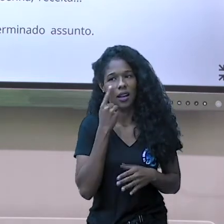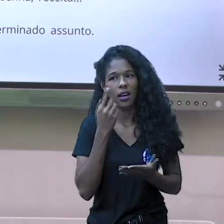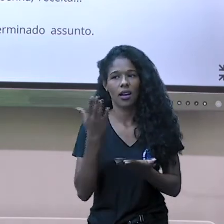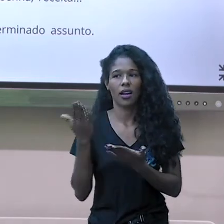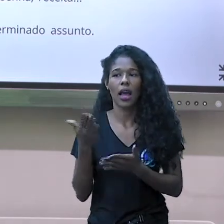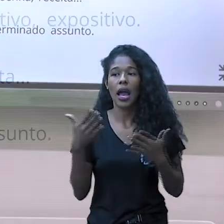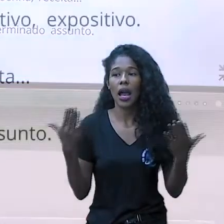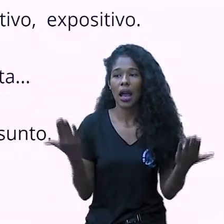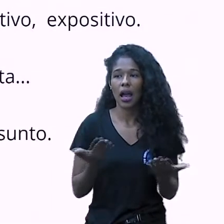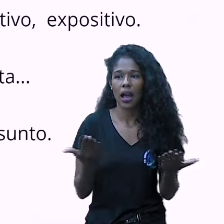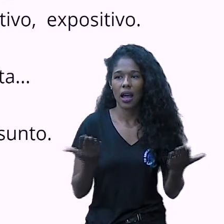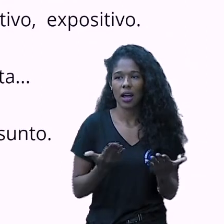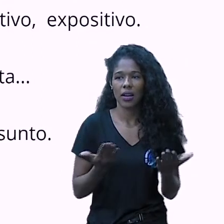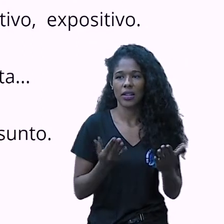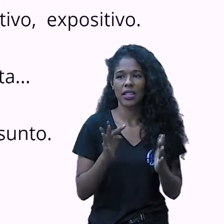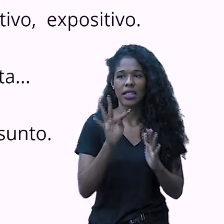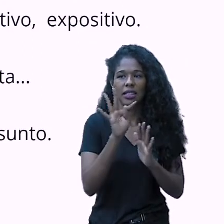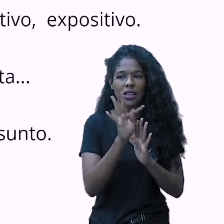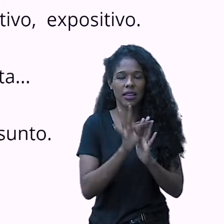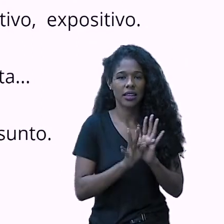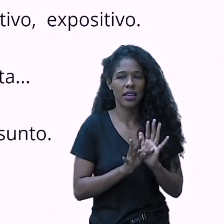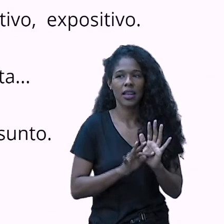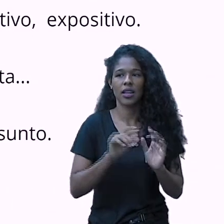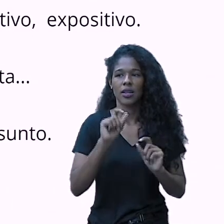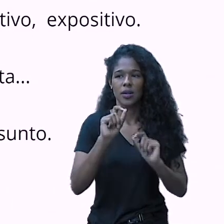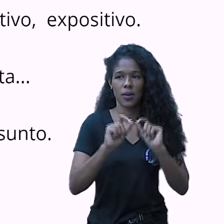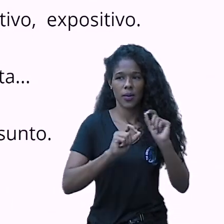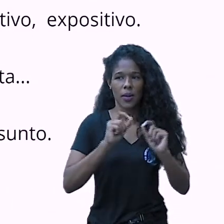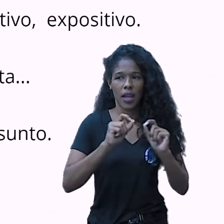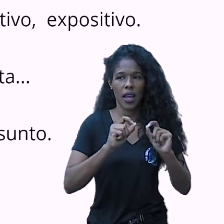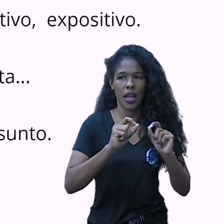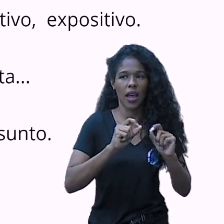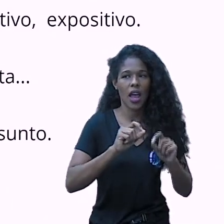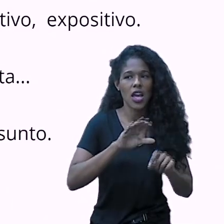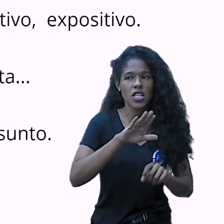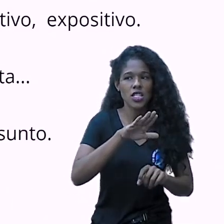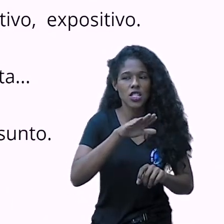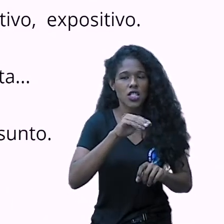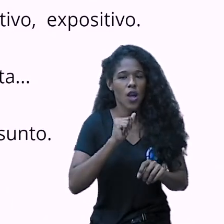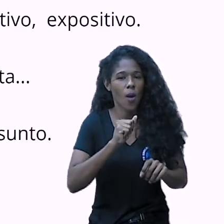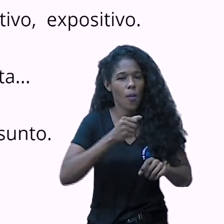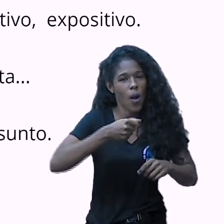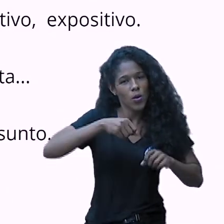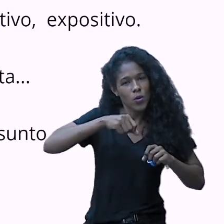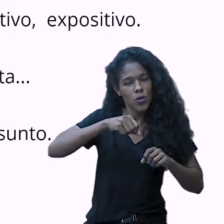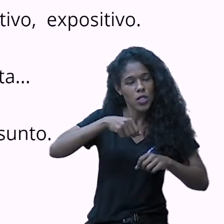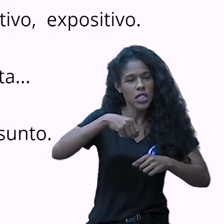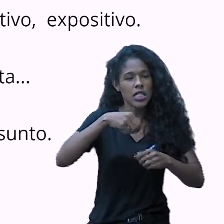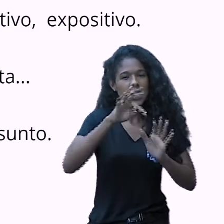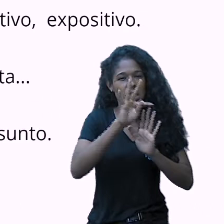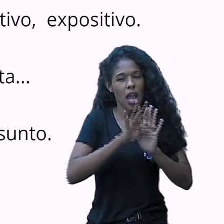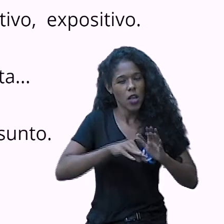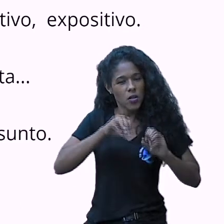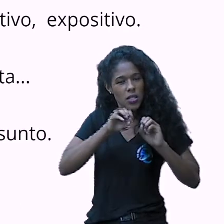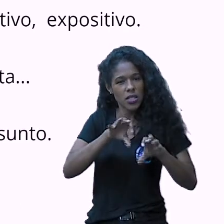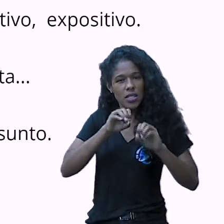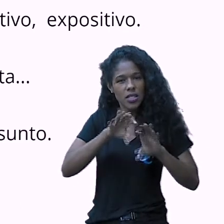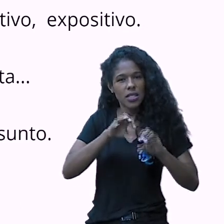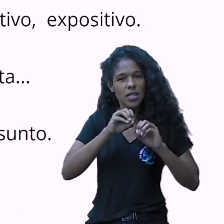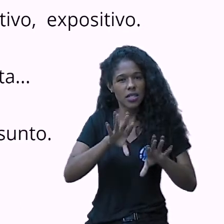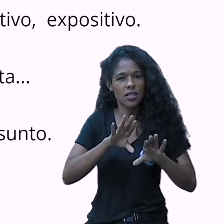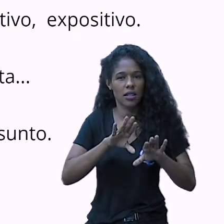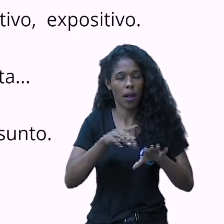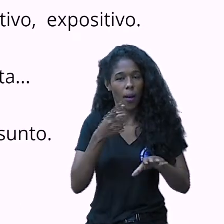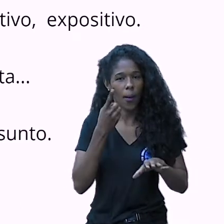Facinho demais. São aqueles que se ocupam de relatar, descrever determinada